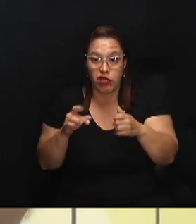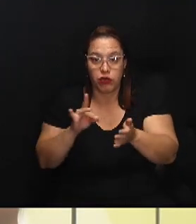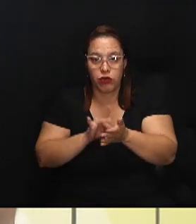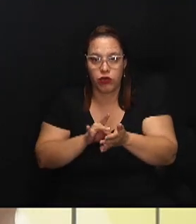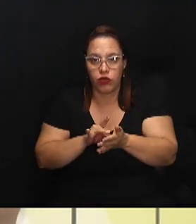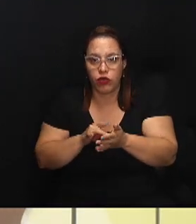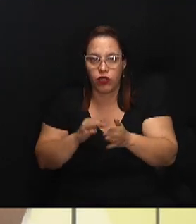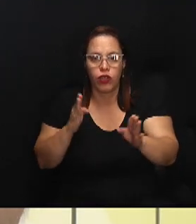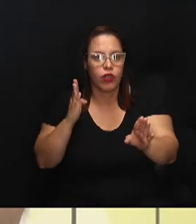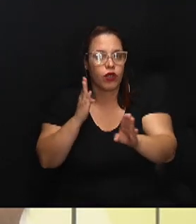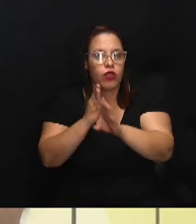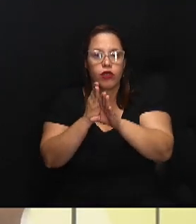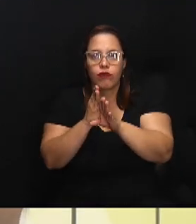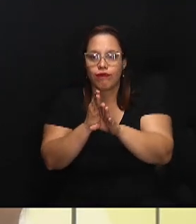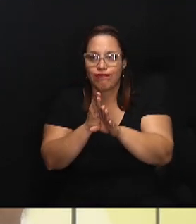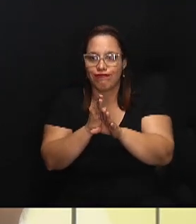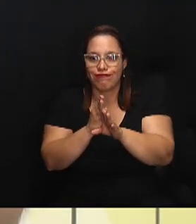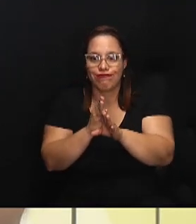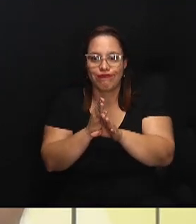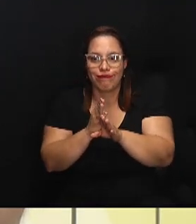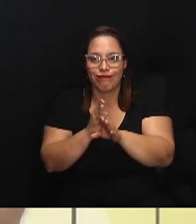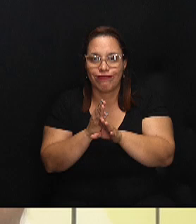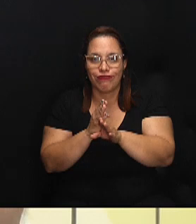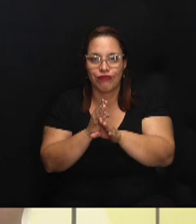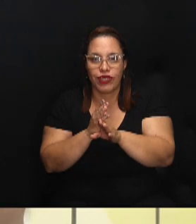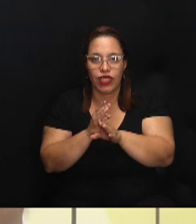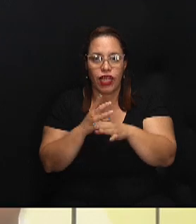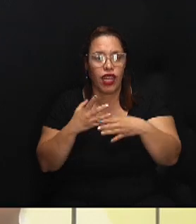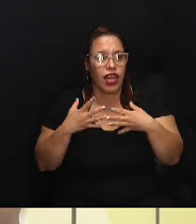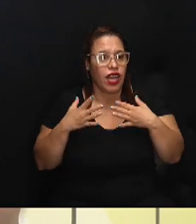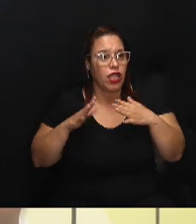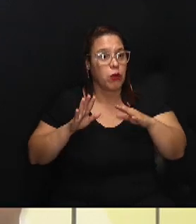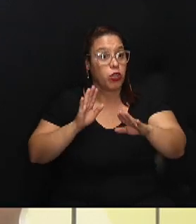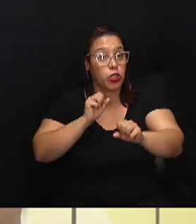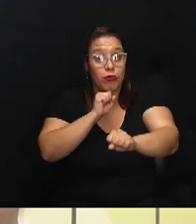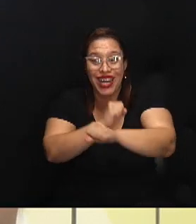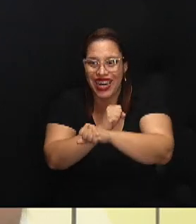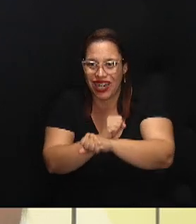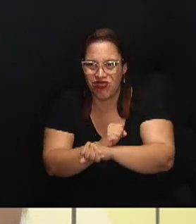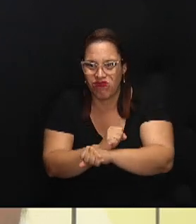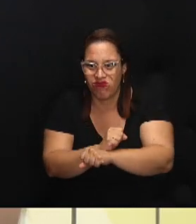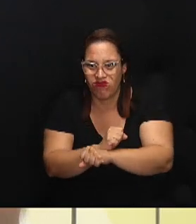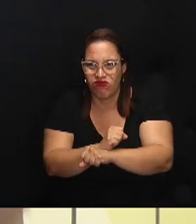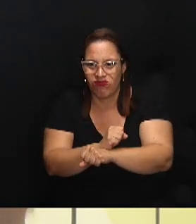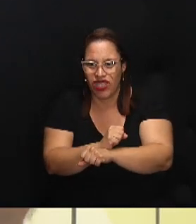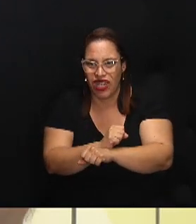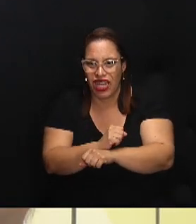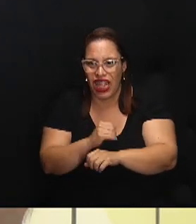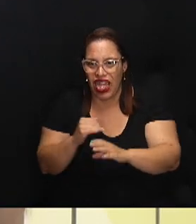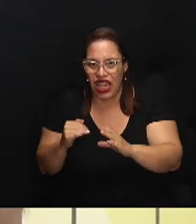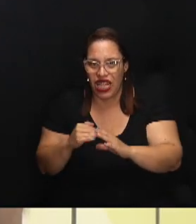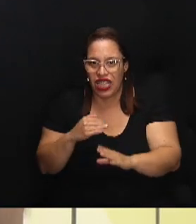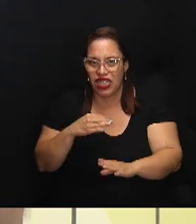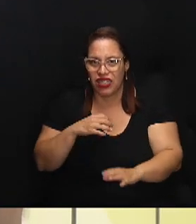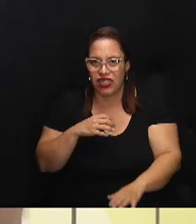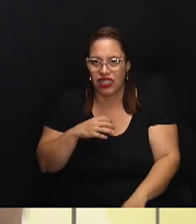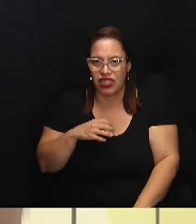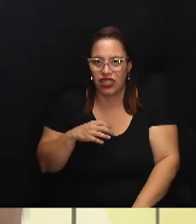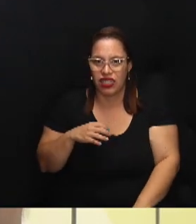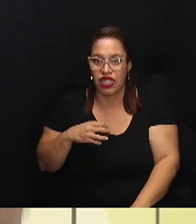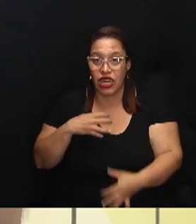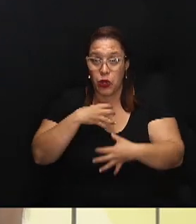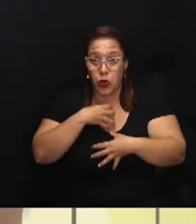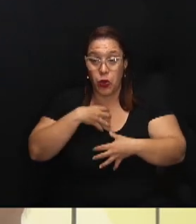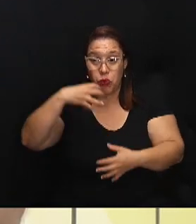quando não chega a um nível muito alto, ela pode realmente ser paralisante e dar entrada para sentimentos ruins, né? Eu vi que essa questão do sentimento